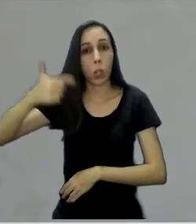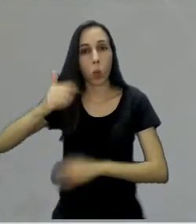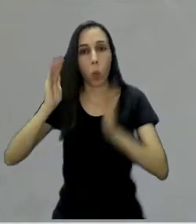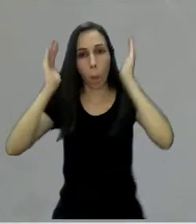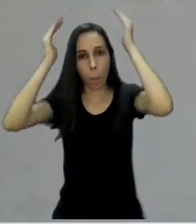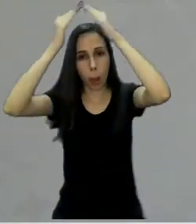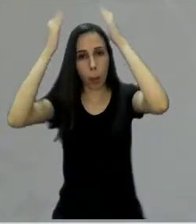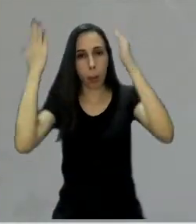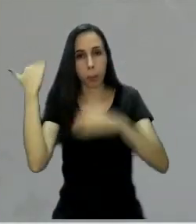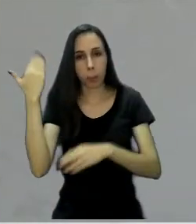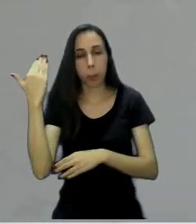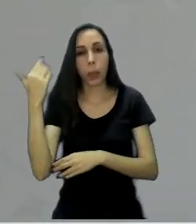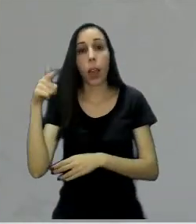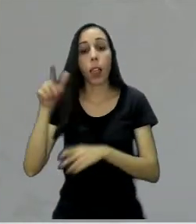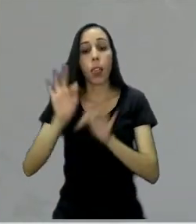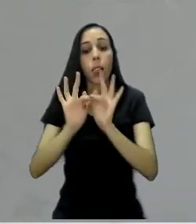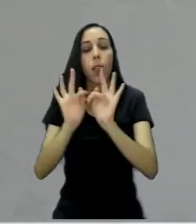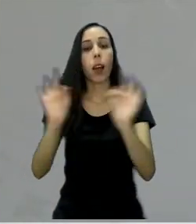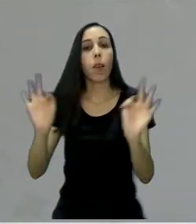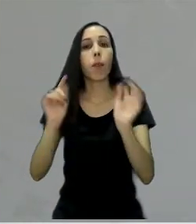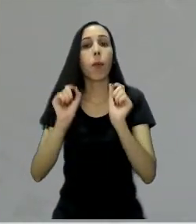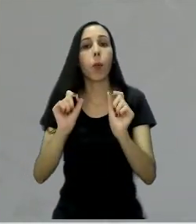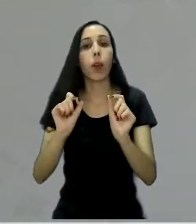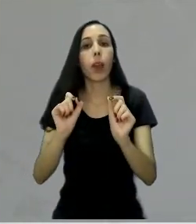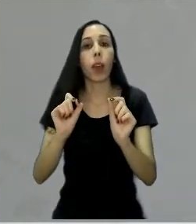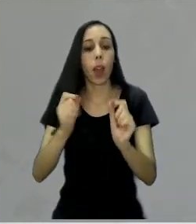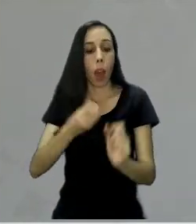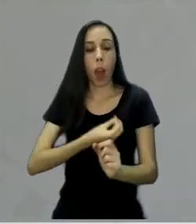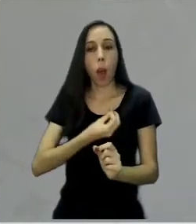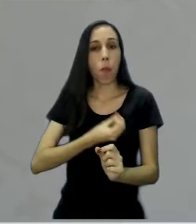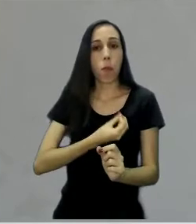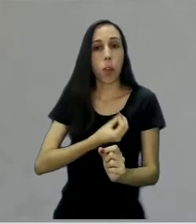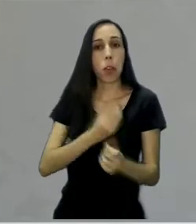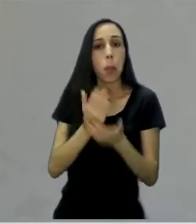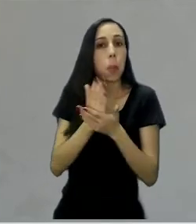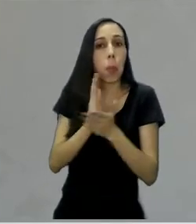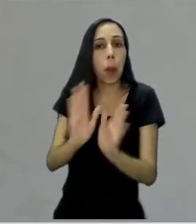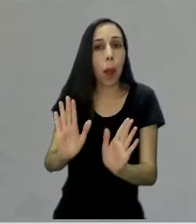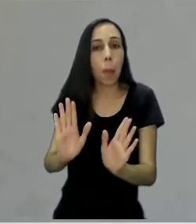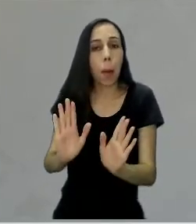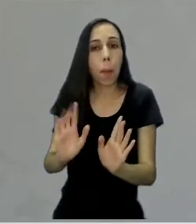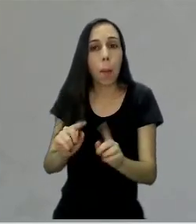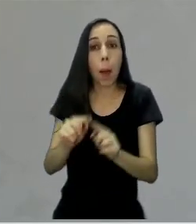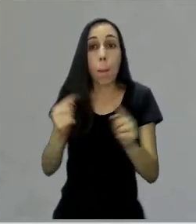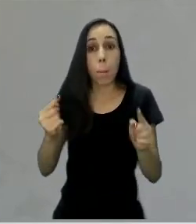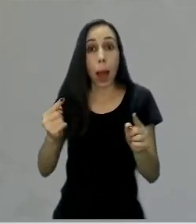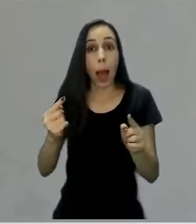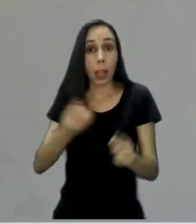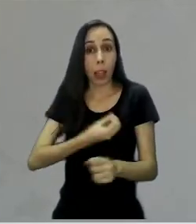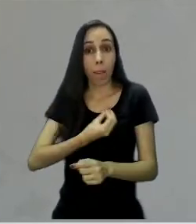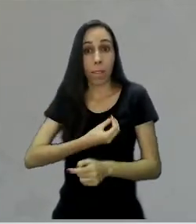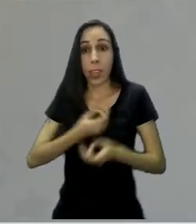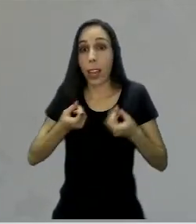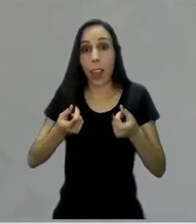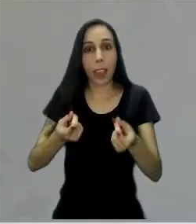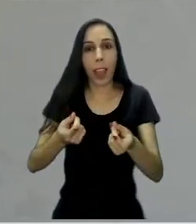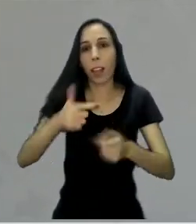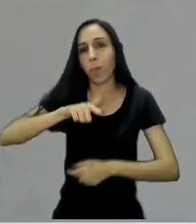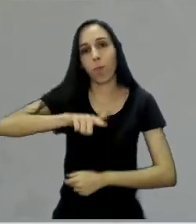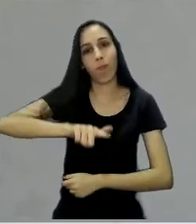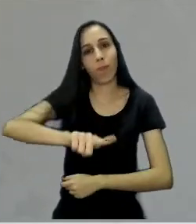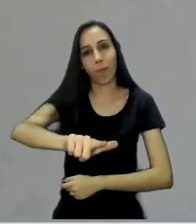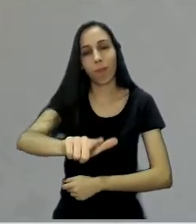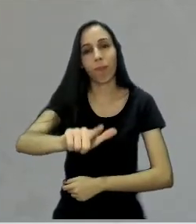durante toda a sua vida. E essa frase era: a vida passa, mas a